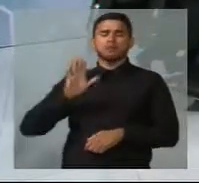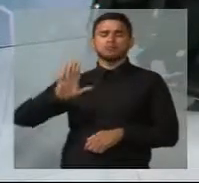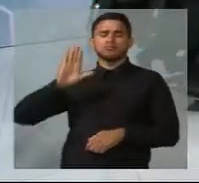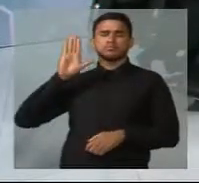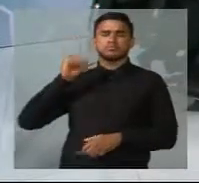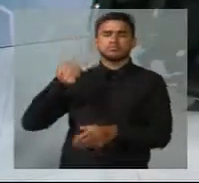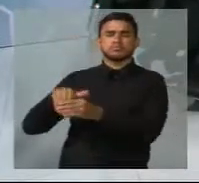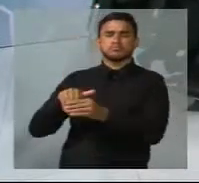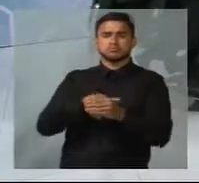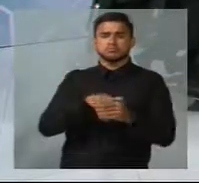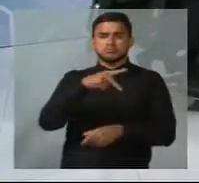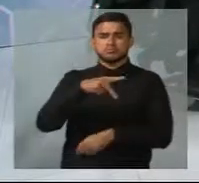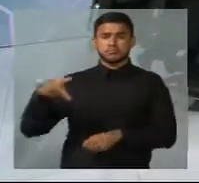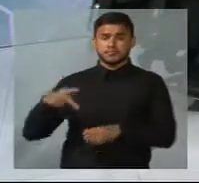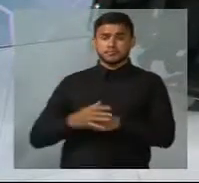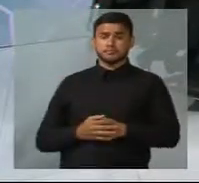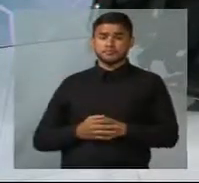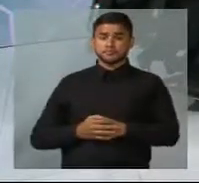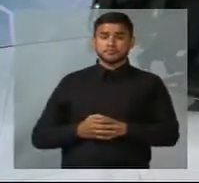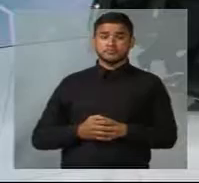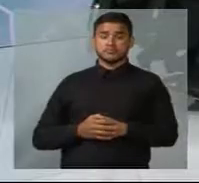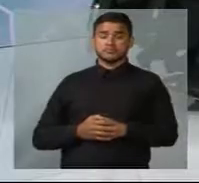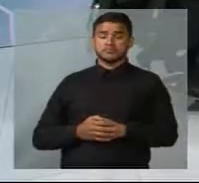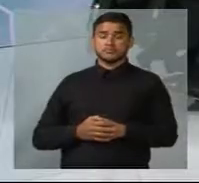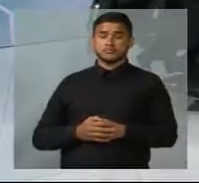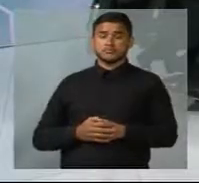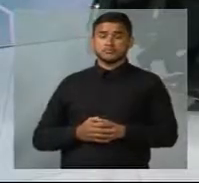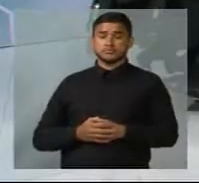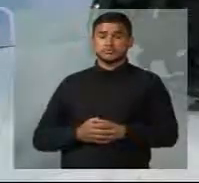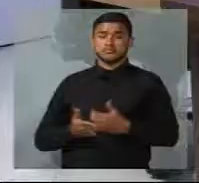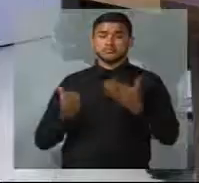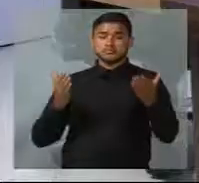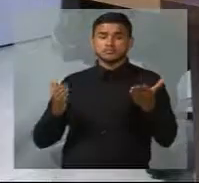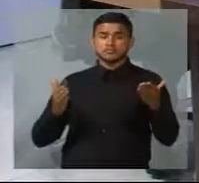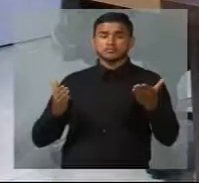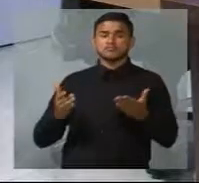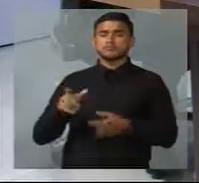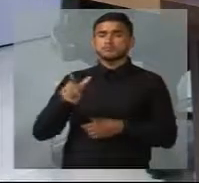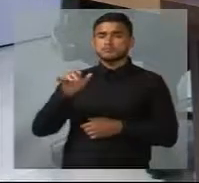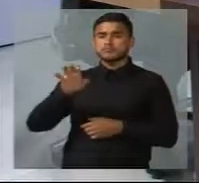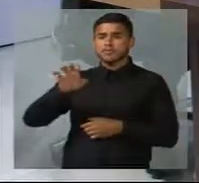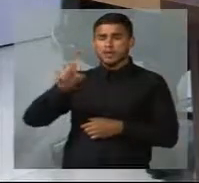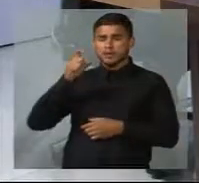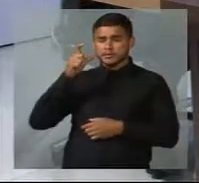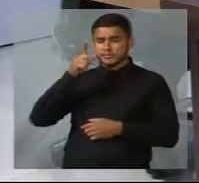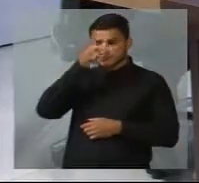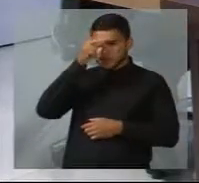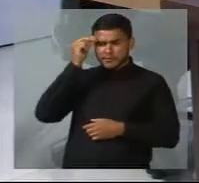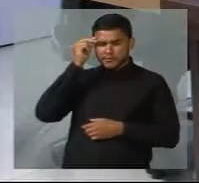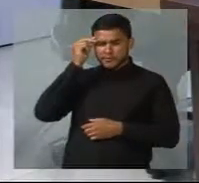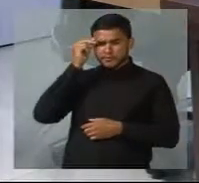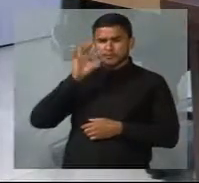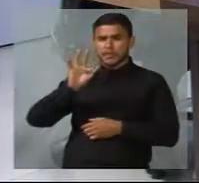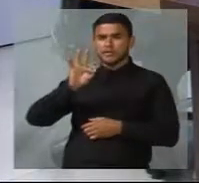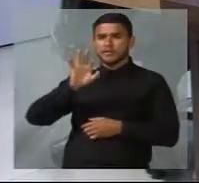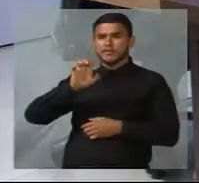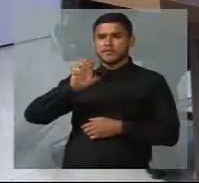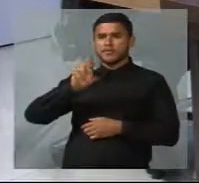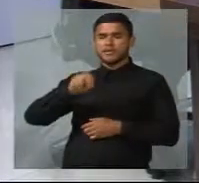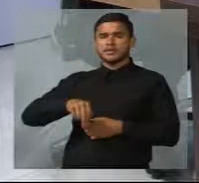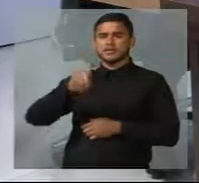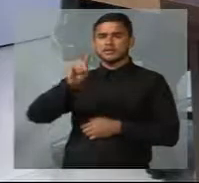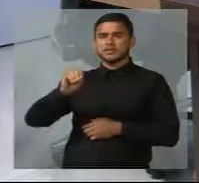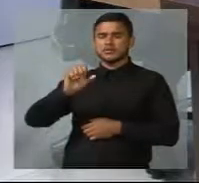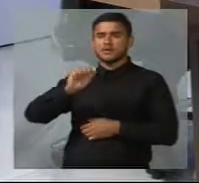última quinta-feira, o plano B, que é o ex-prefeito de São Paulo e ex-ministro Fernando Haddad, como